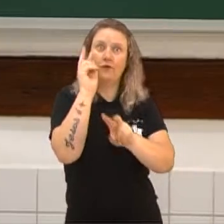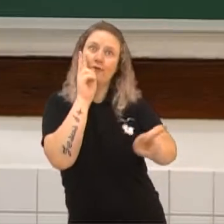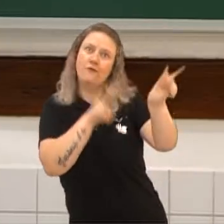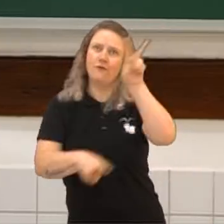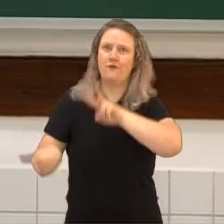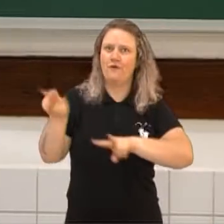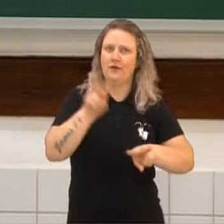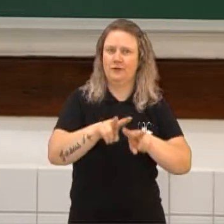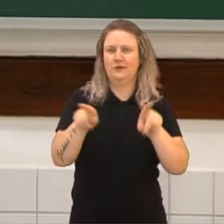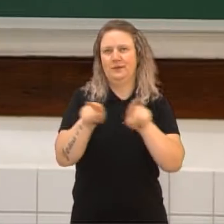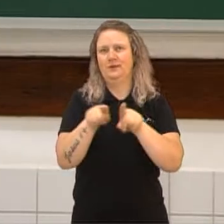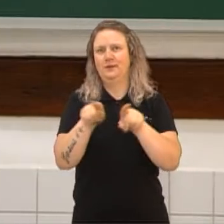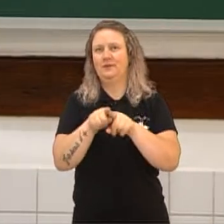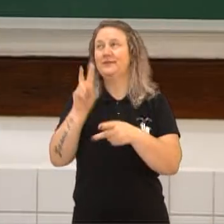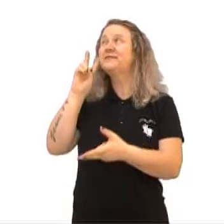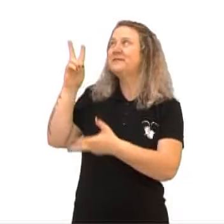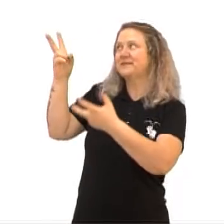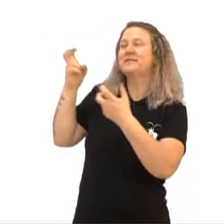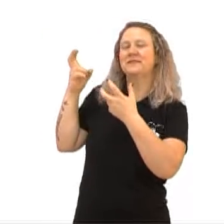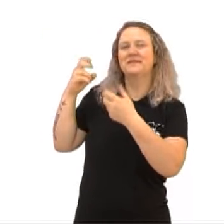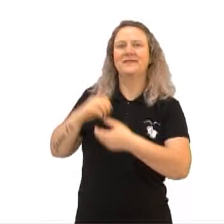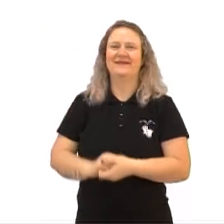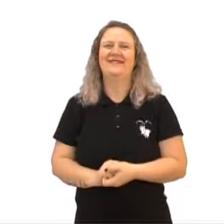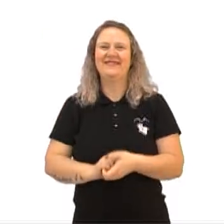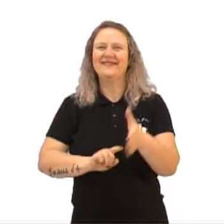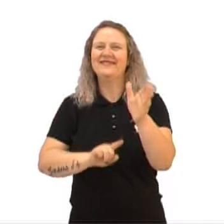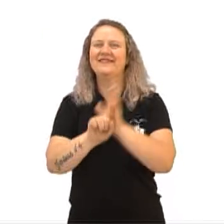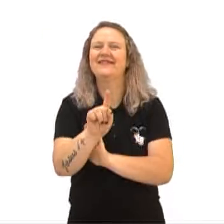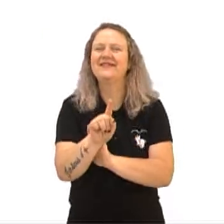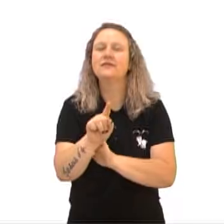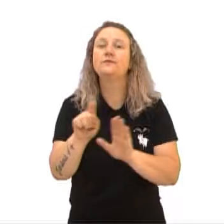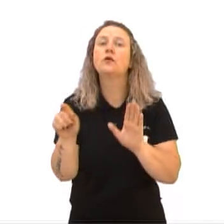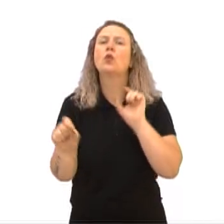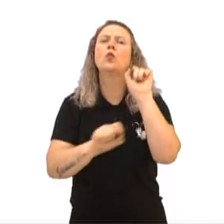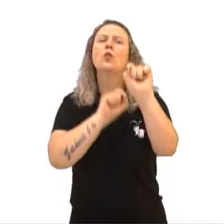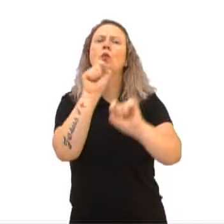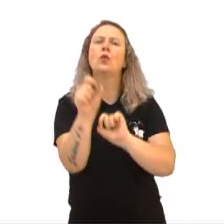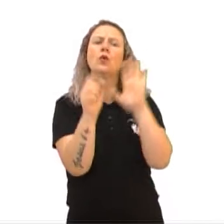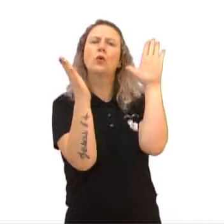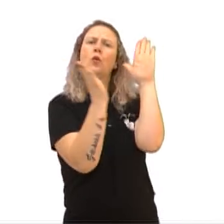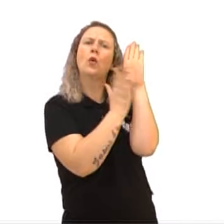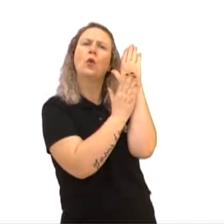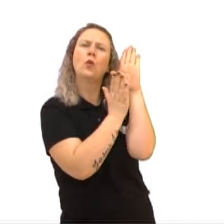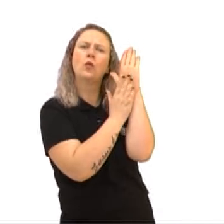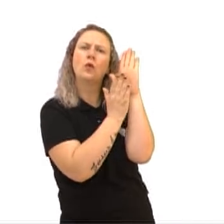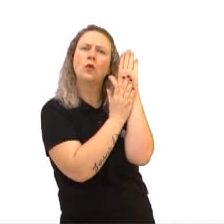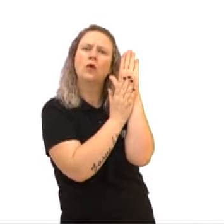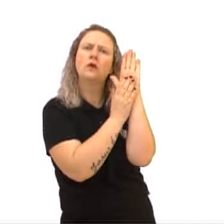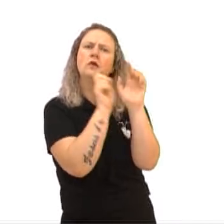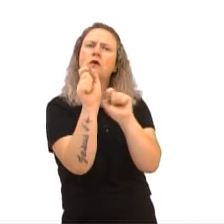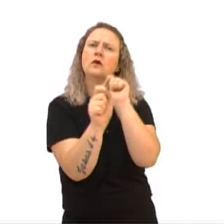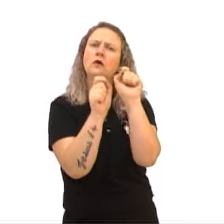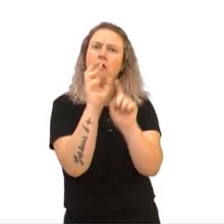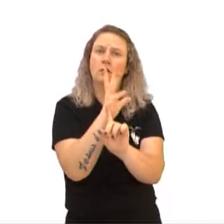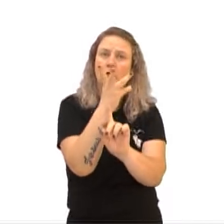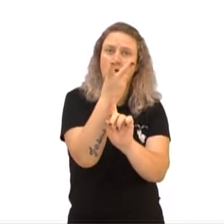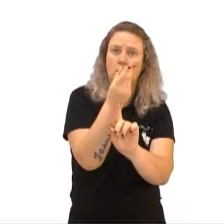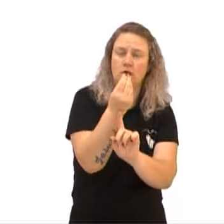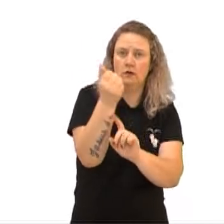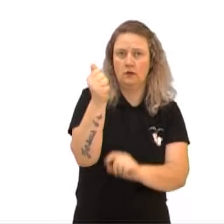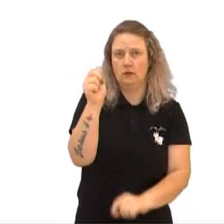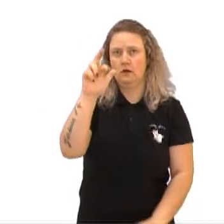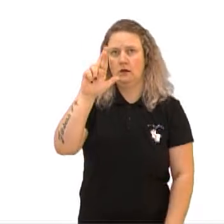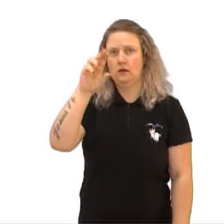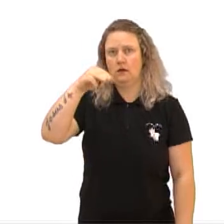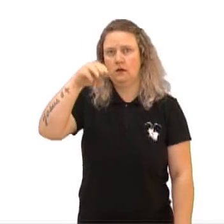Com isso eu deixo aqui um quiz para vocês. Qual é a proposta da arte armorial? Então alternativa